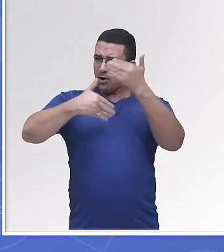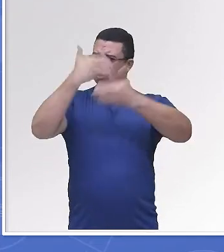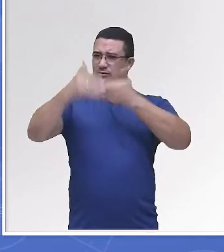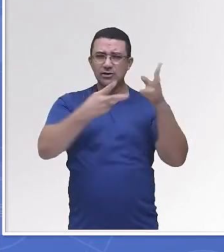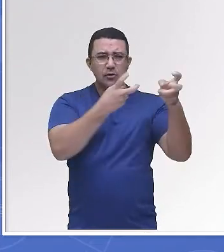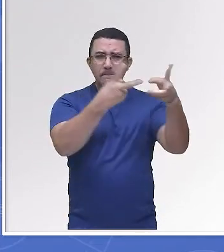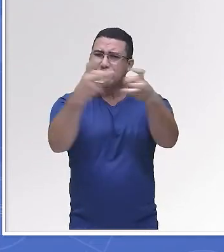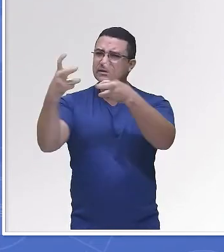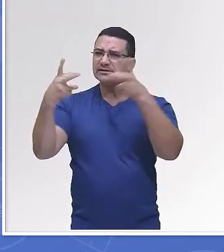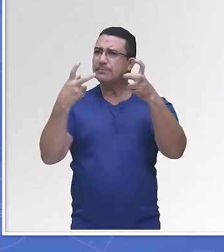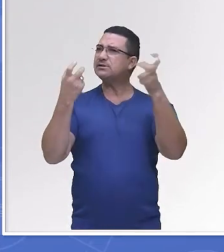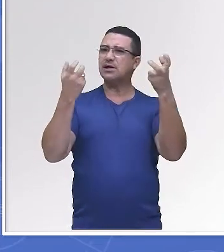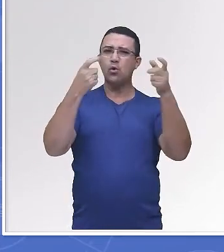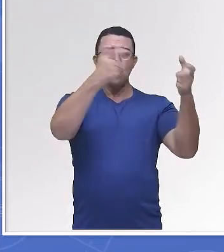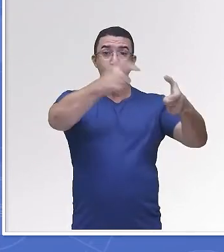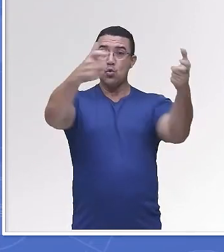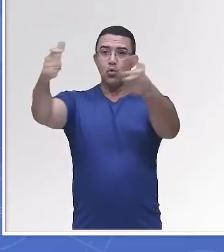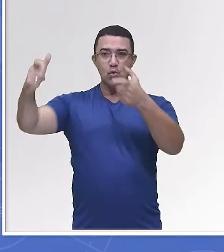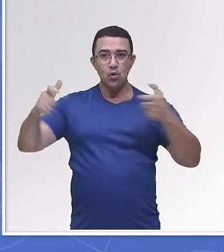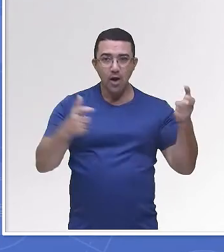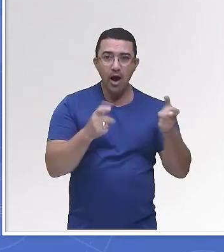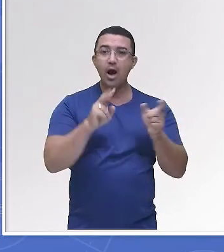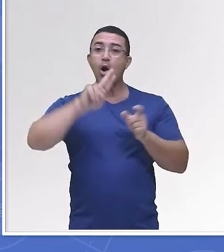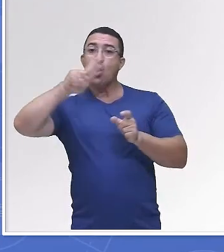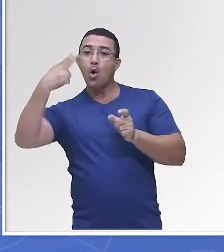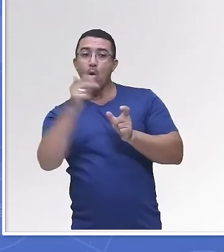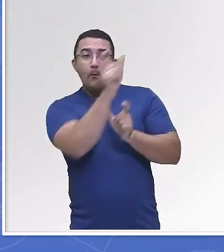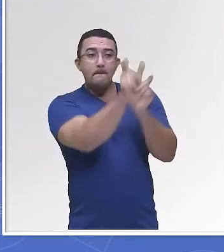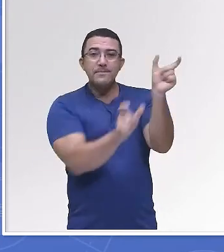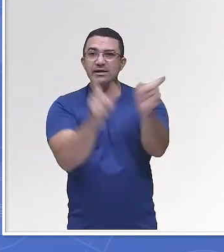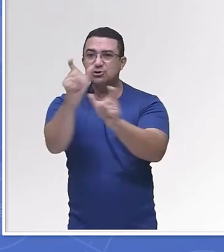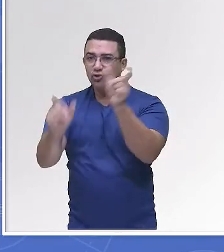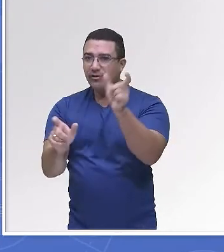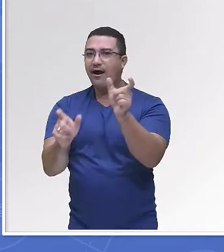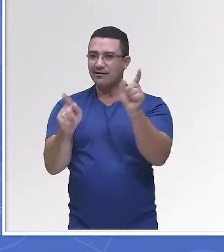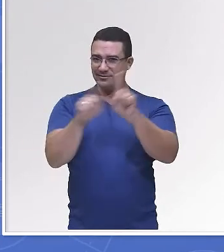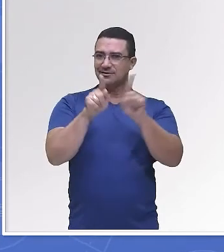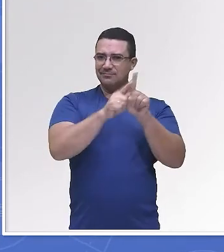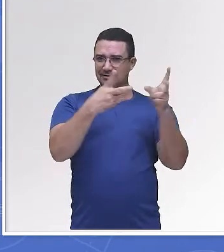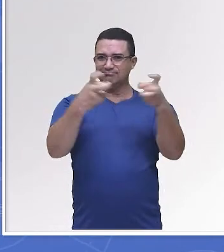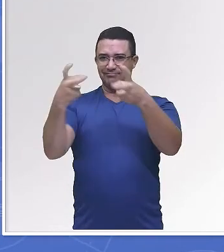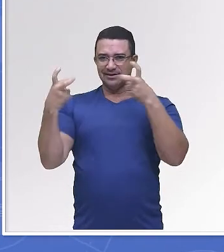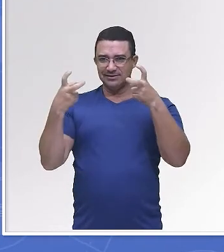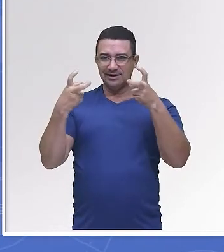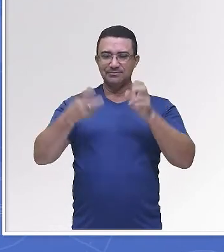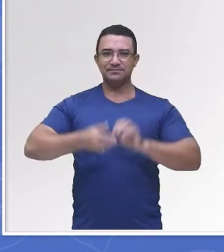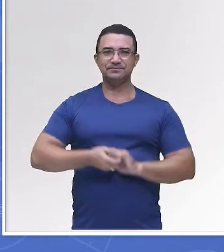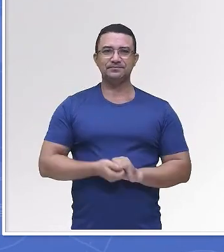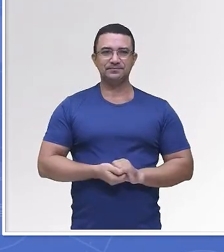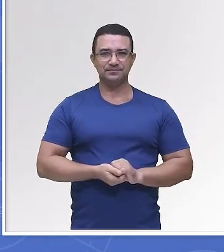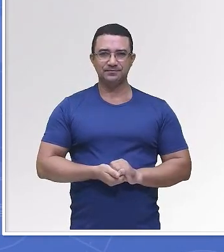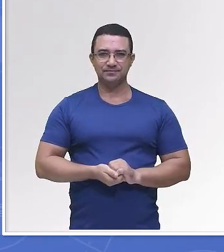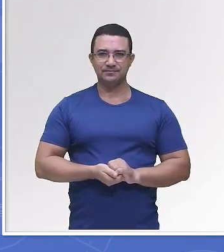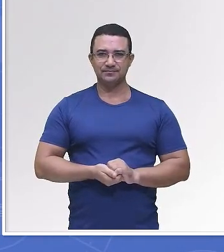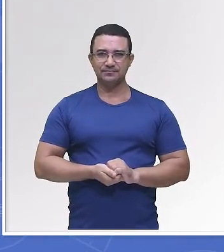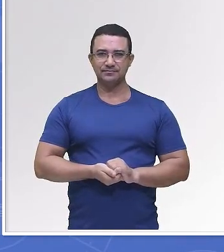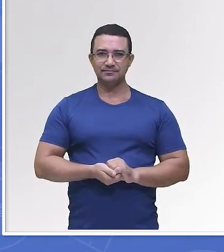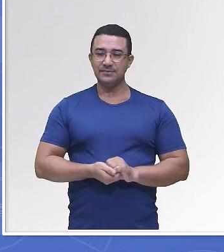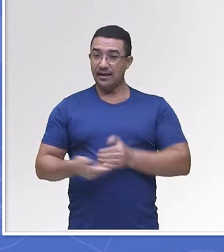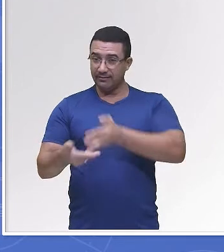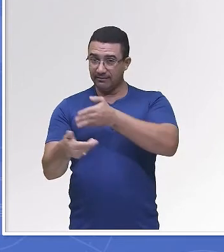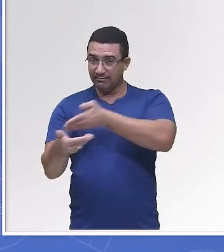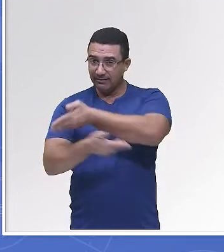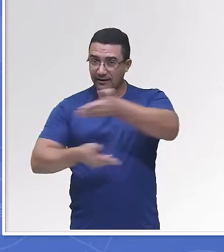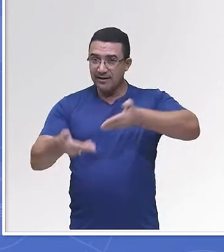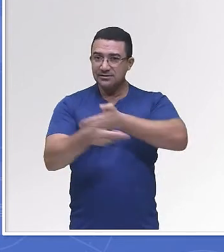ou aquilo que as personagens percebem e captam e assim por diante, certo? Então, olha só, vamos aqui à interação com vocês aqui no